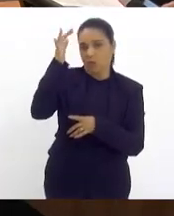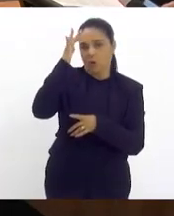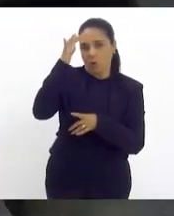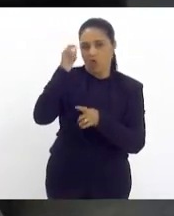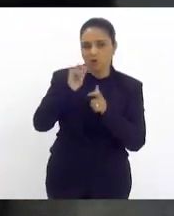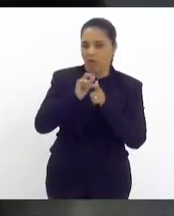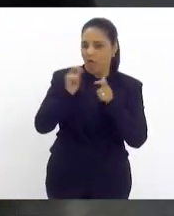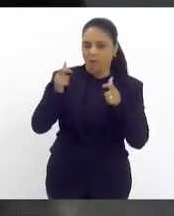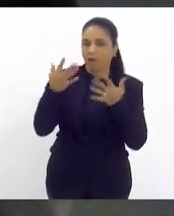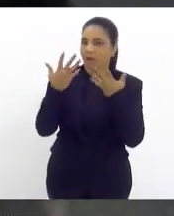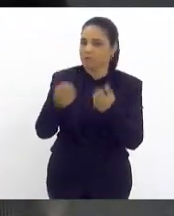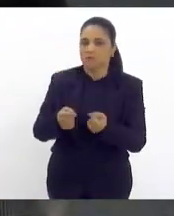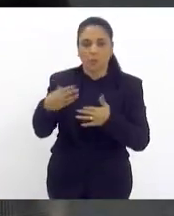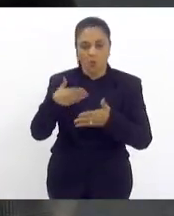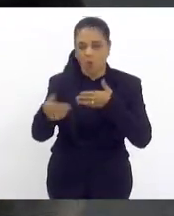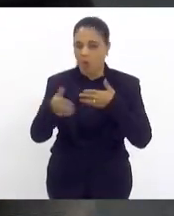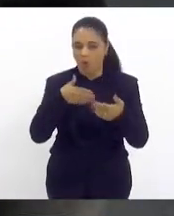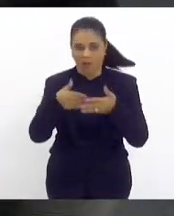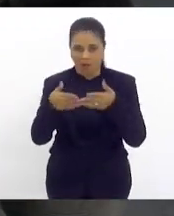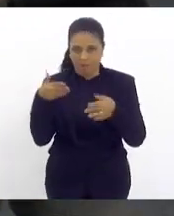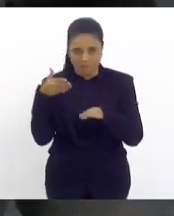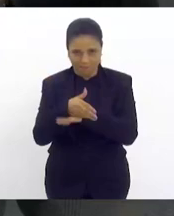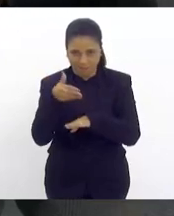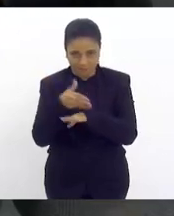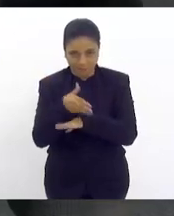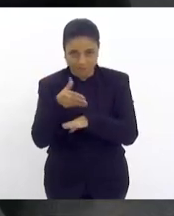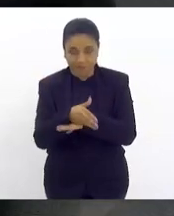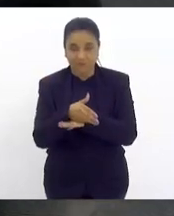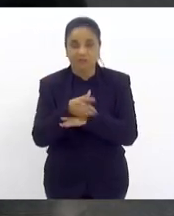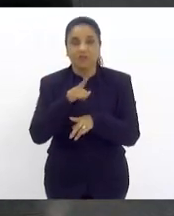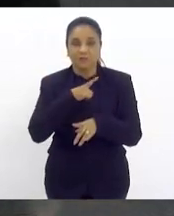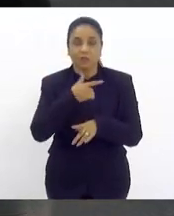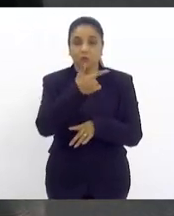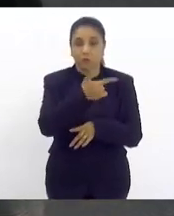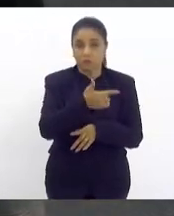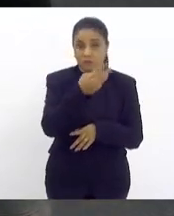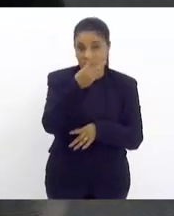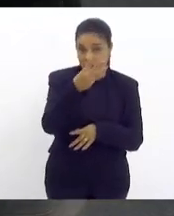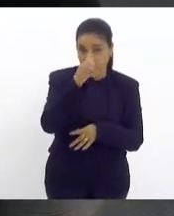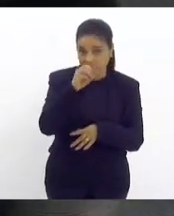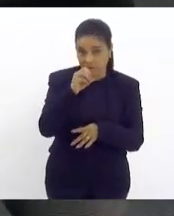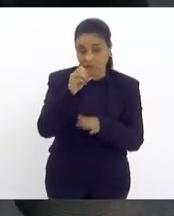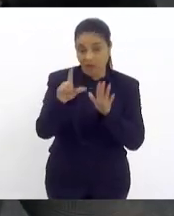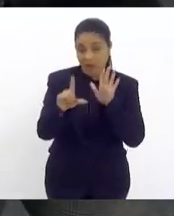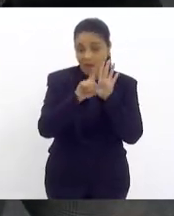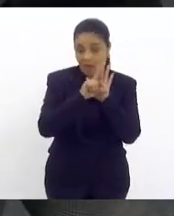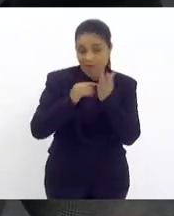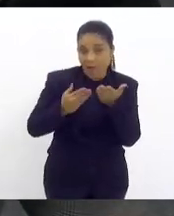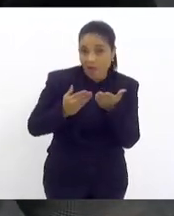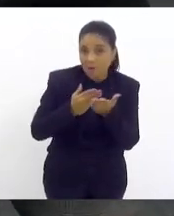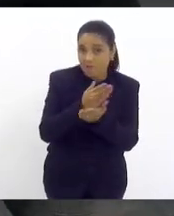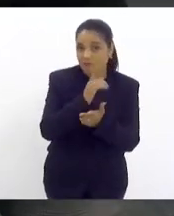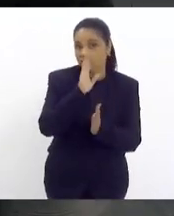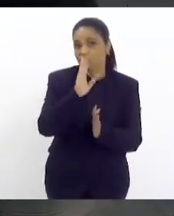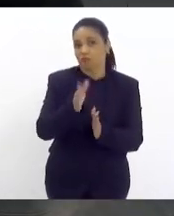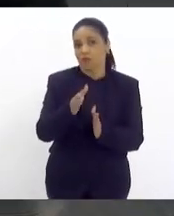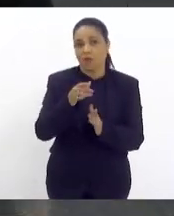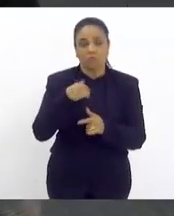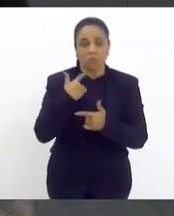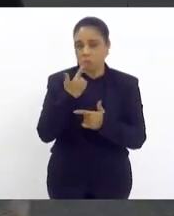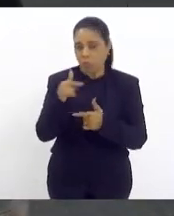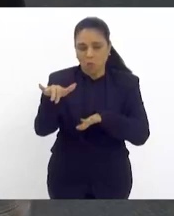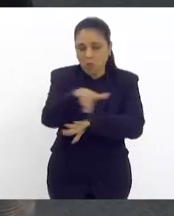restrito eu tenho Deputado brasão vossa excelência sabe mais de 230 leis aprovadas nenhuma delas é nome de rua